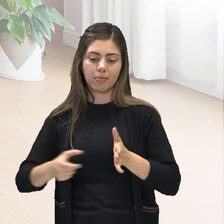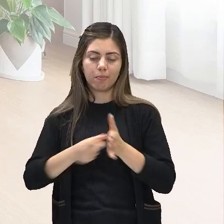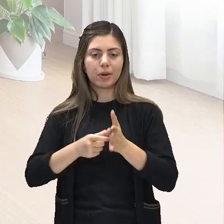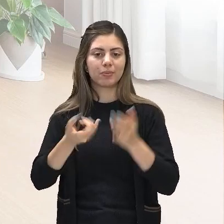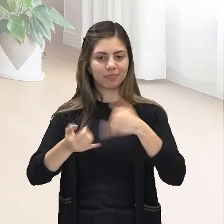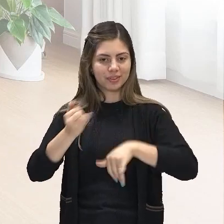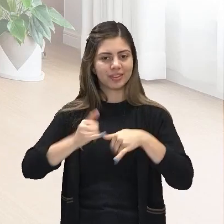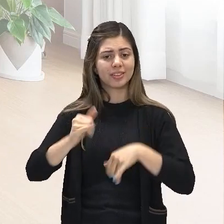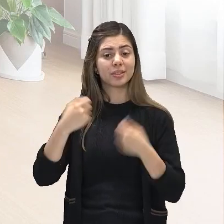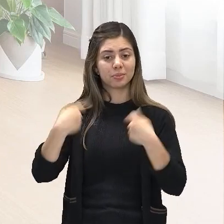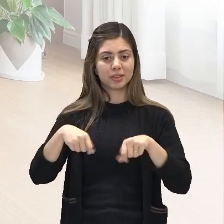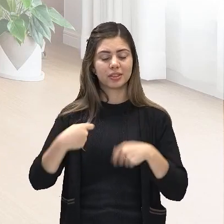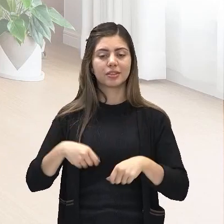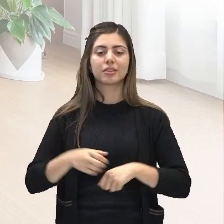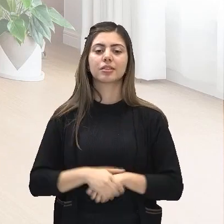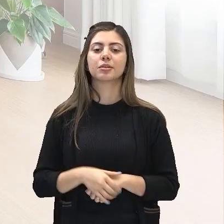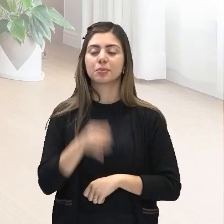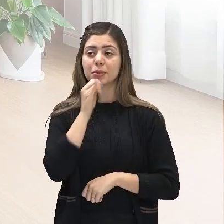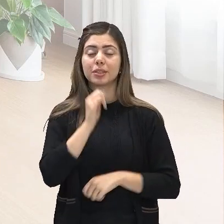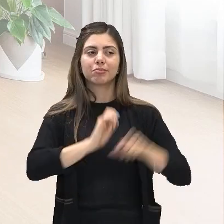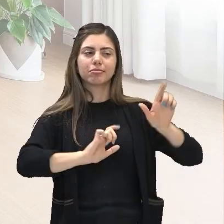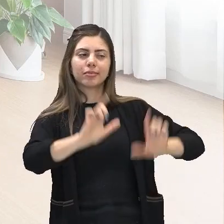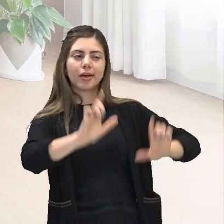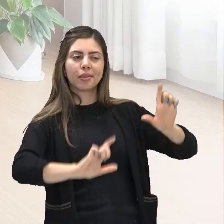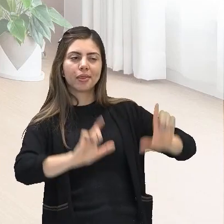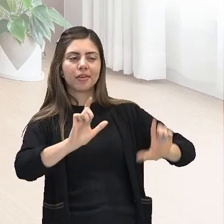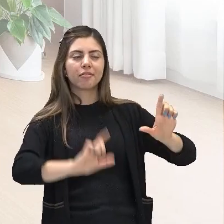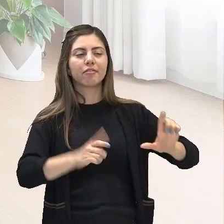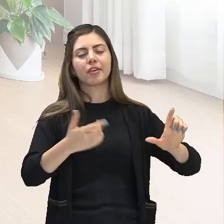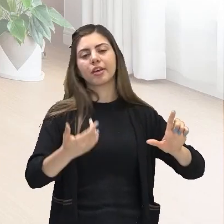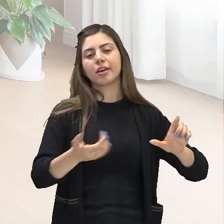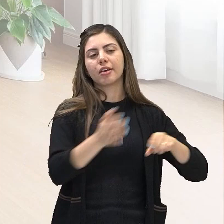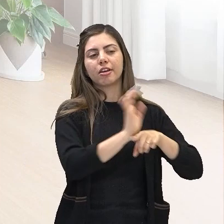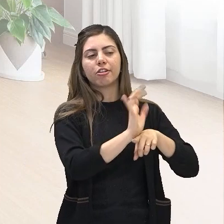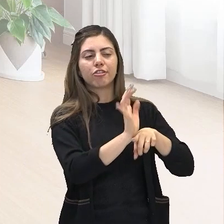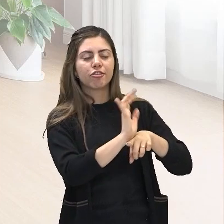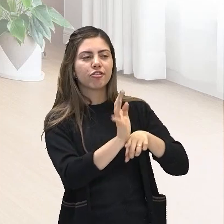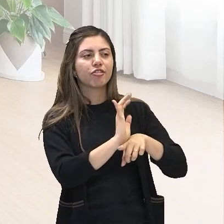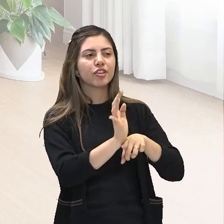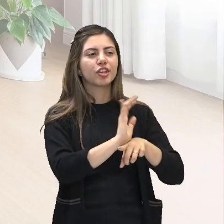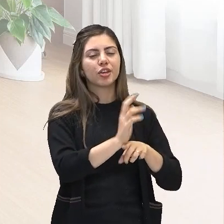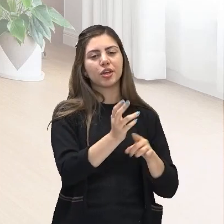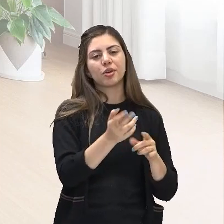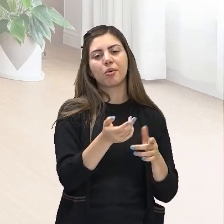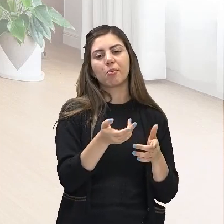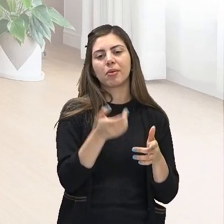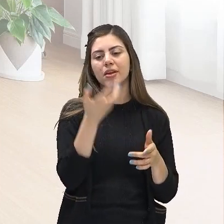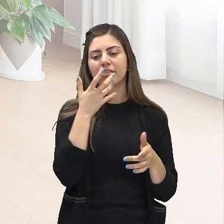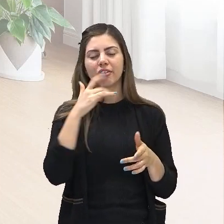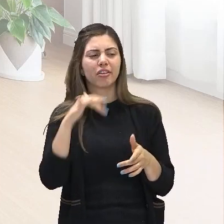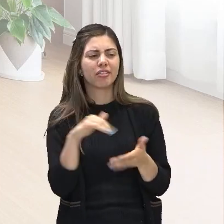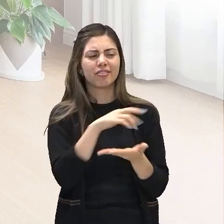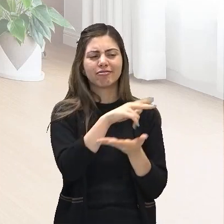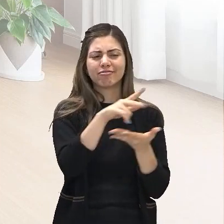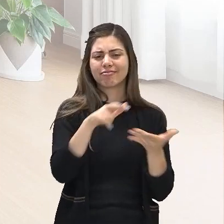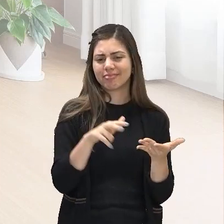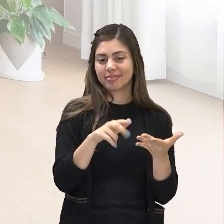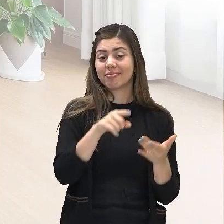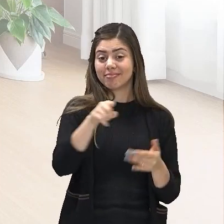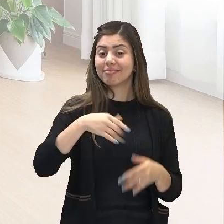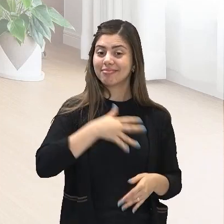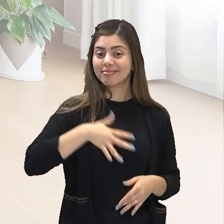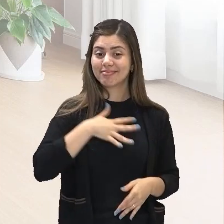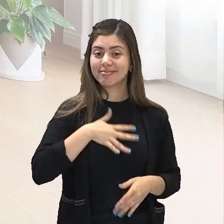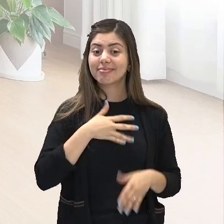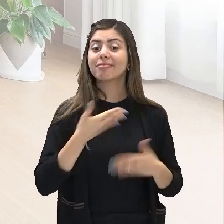visualizando ali, né? Quem que não gosta de assistir uma televisãozinha ali, uma novela, um desenho animado, né, ali na sua televisão? Então, a gente